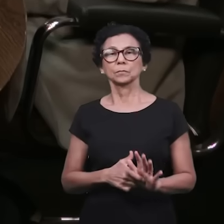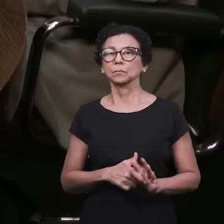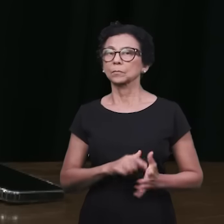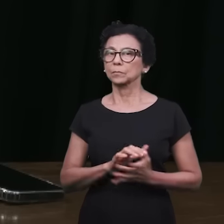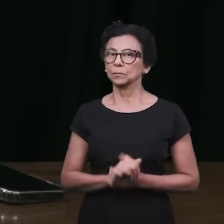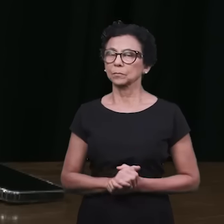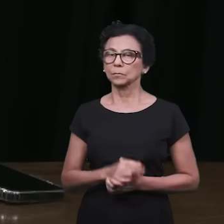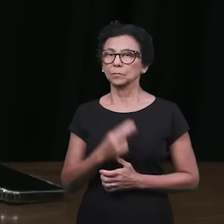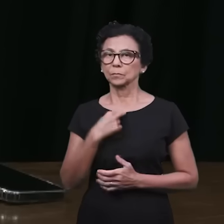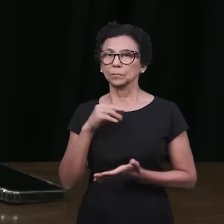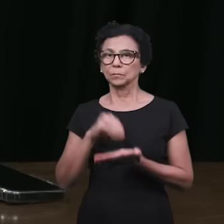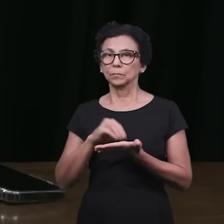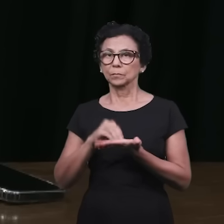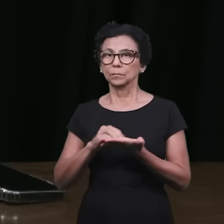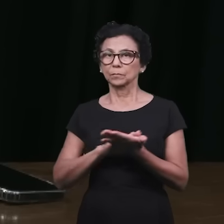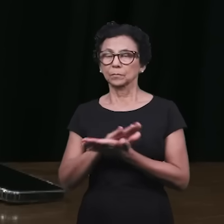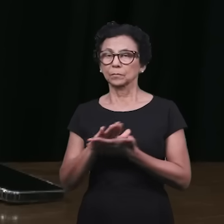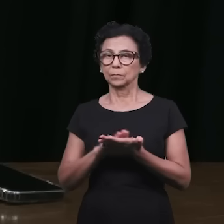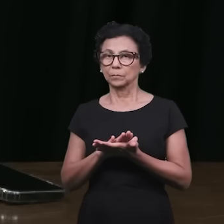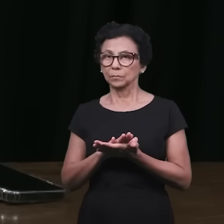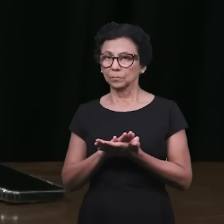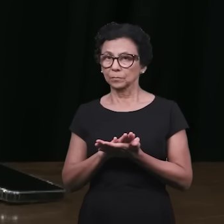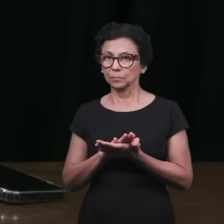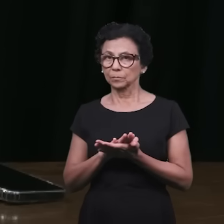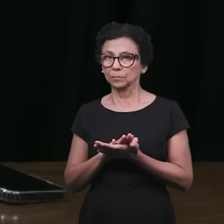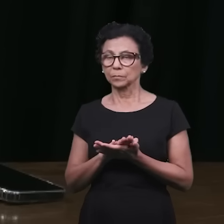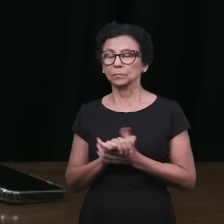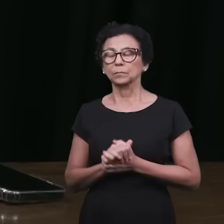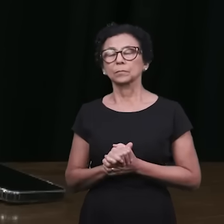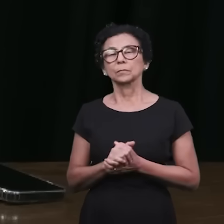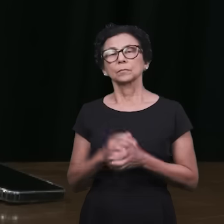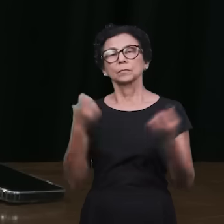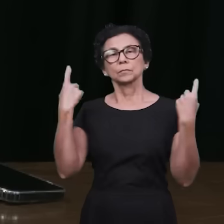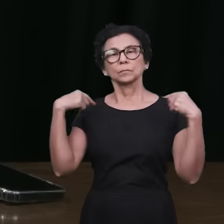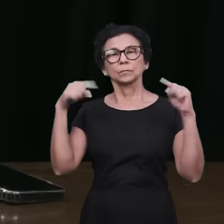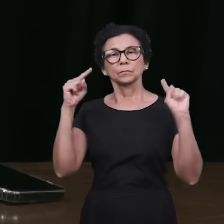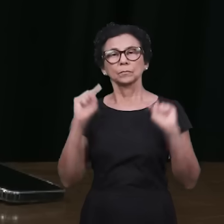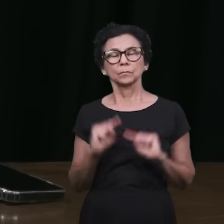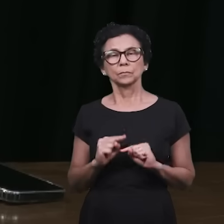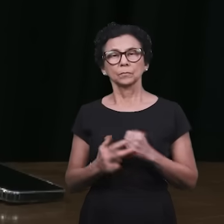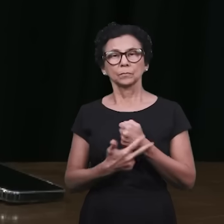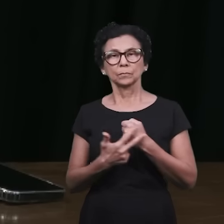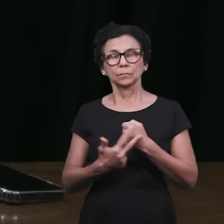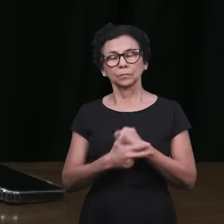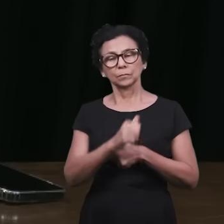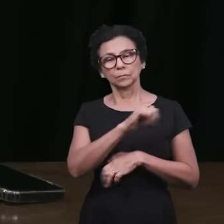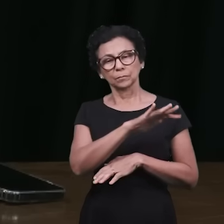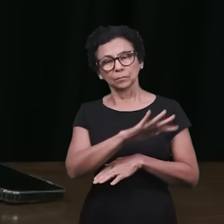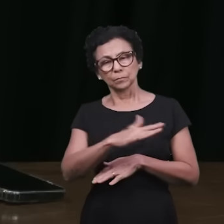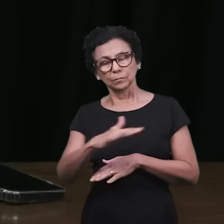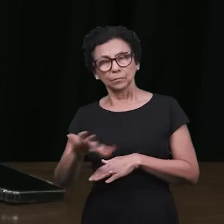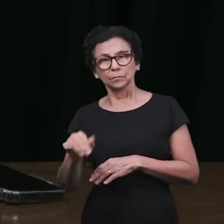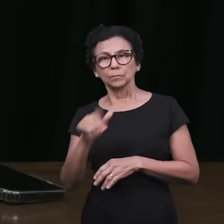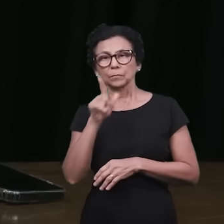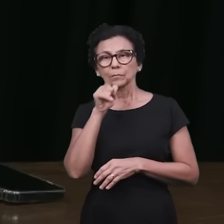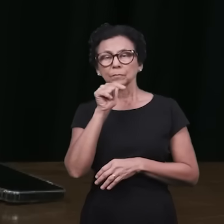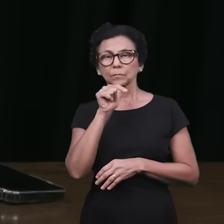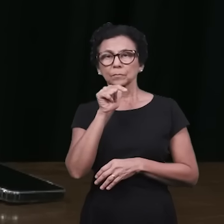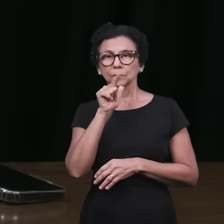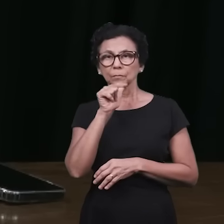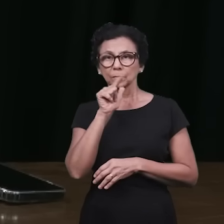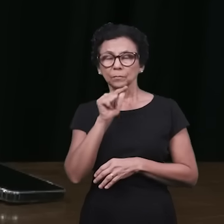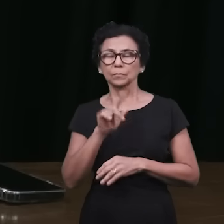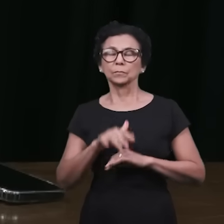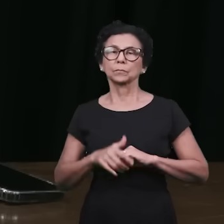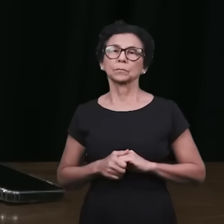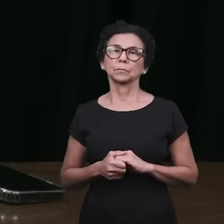para a ovelha, conduzir a verdes passos, alimentar, a água do refrigério, cuidar pelo